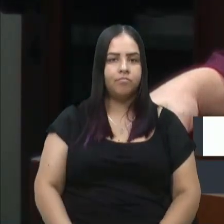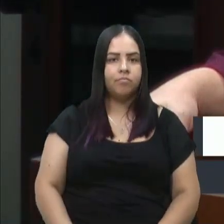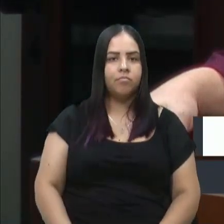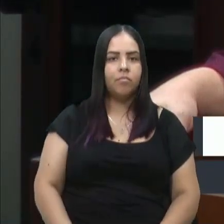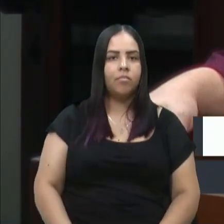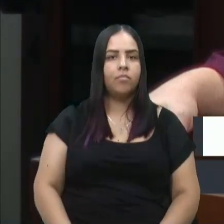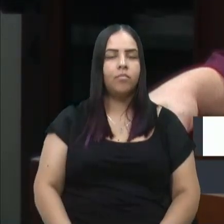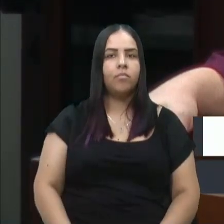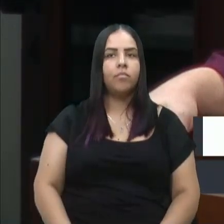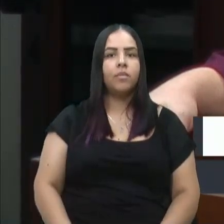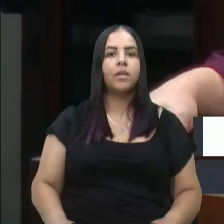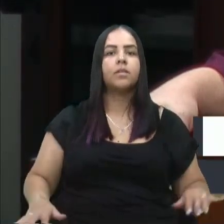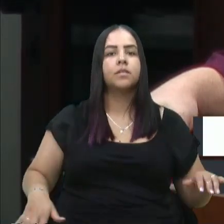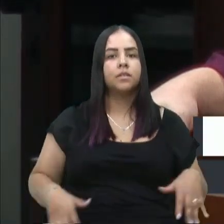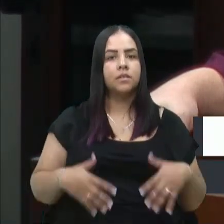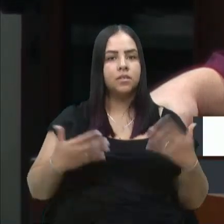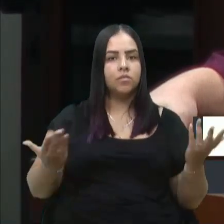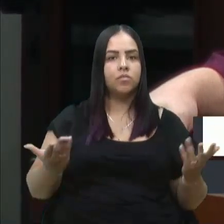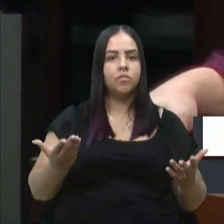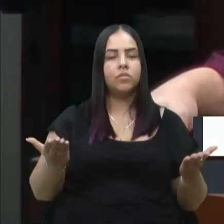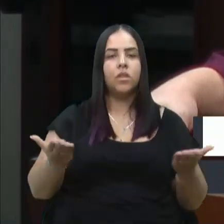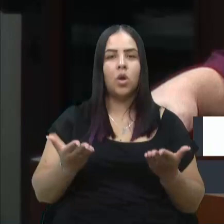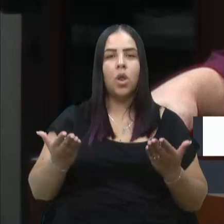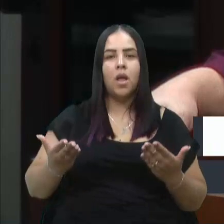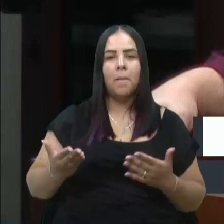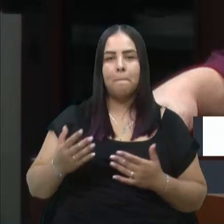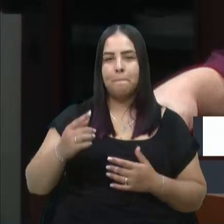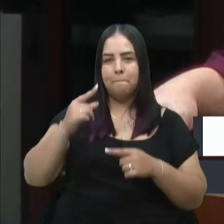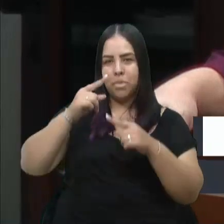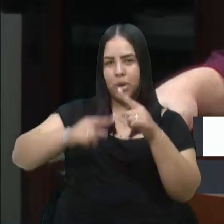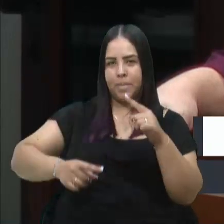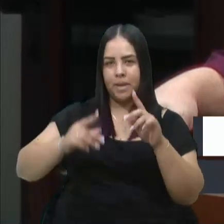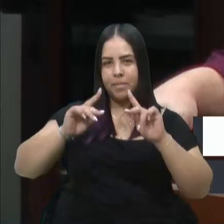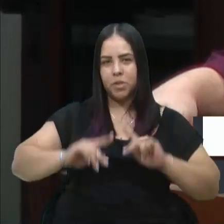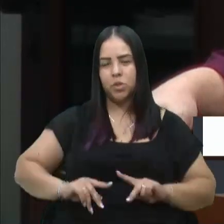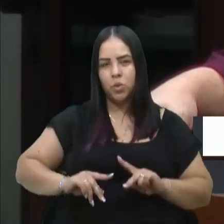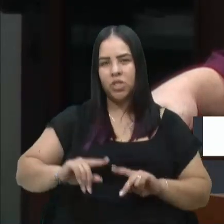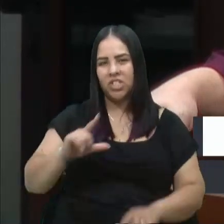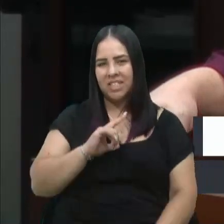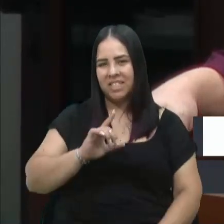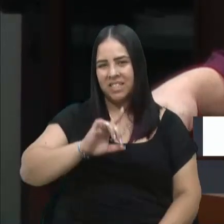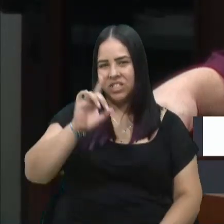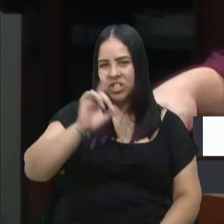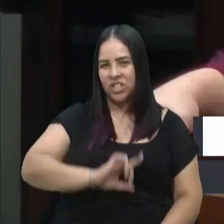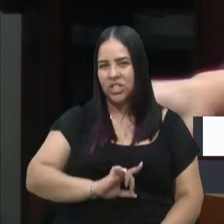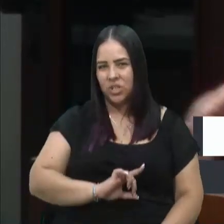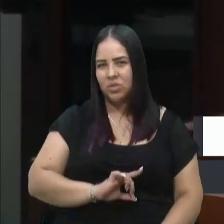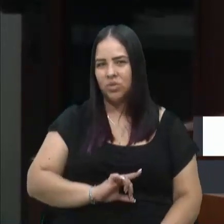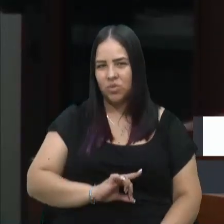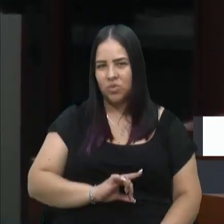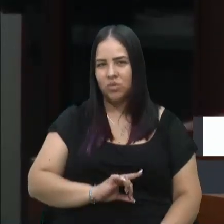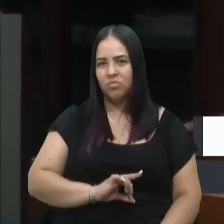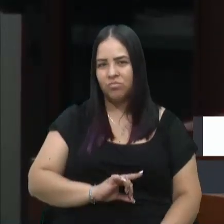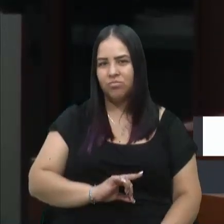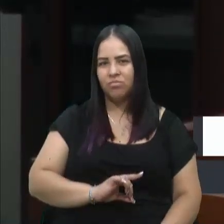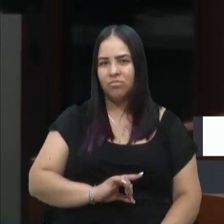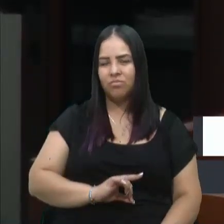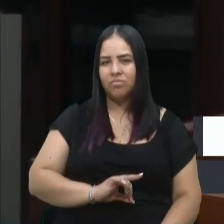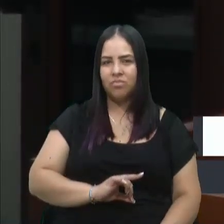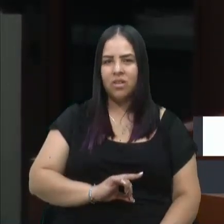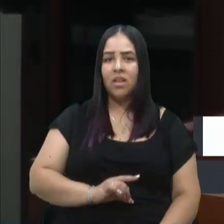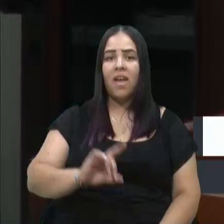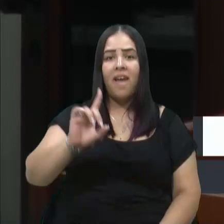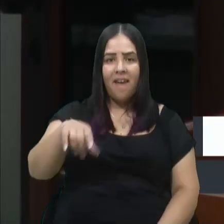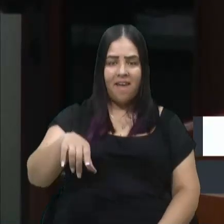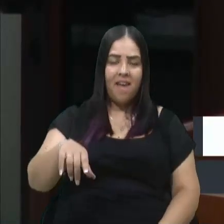agora, infelizmente, proibir as pessoas do bem de ter este direito de poder se defender é tu dar oportunidade para